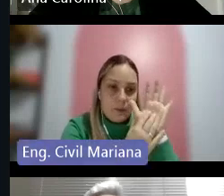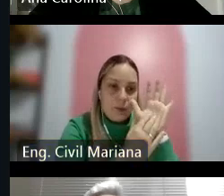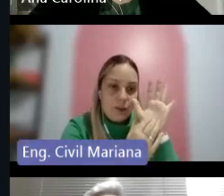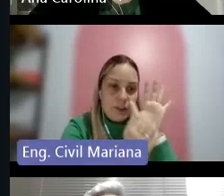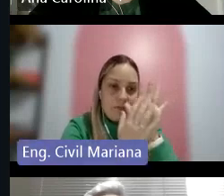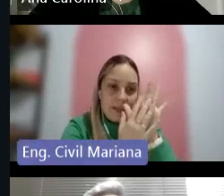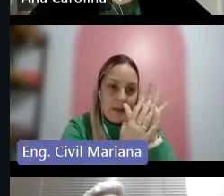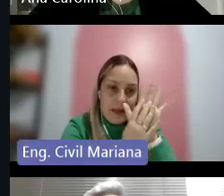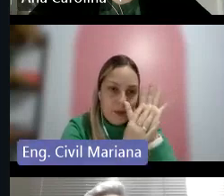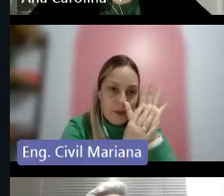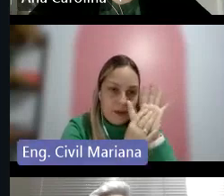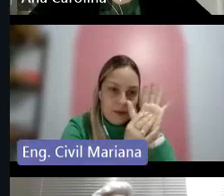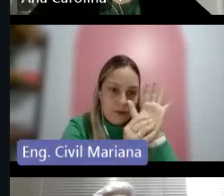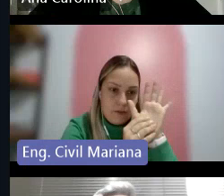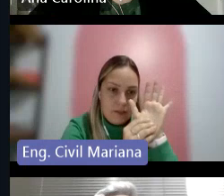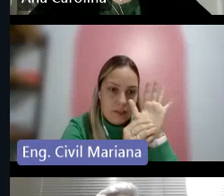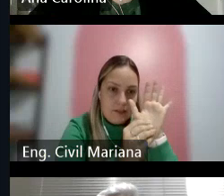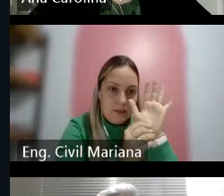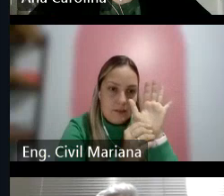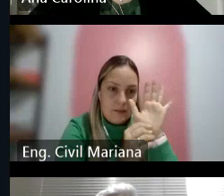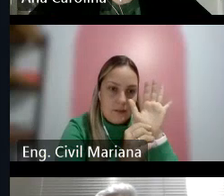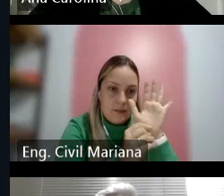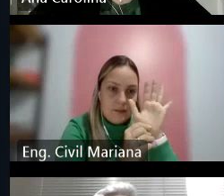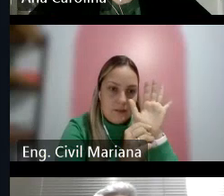branca, como se fosse um derramado branco?